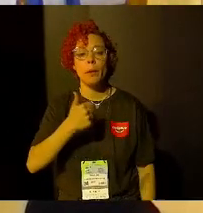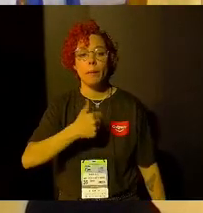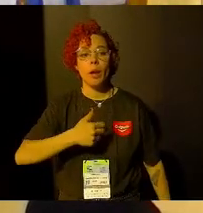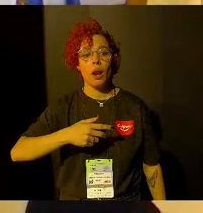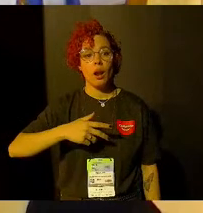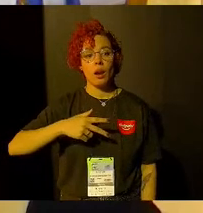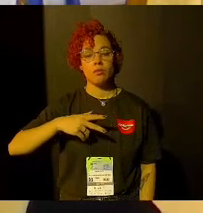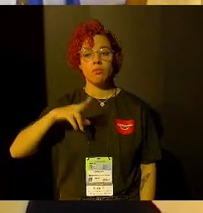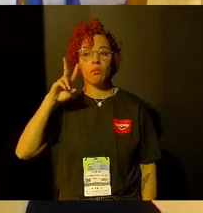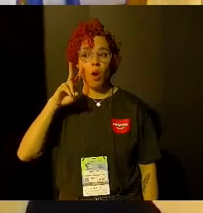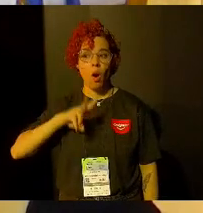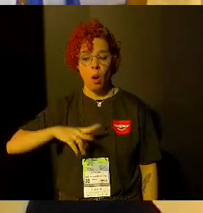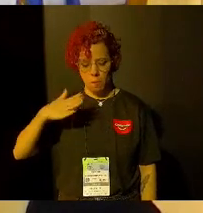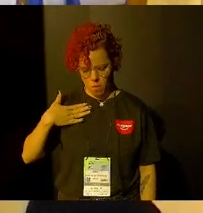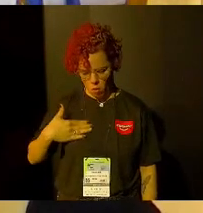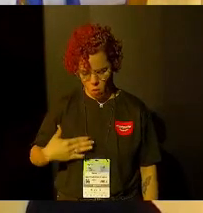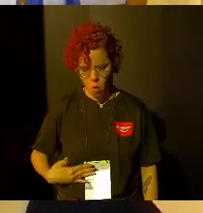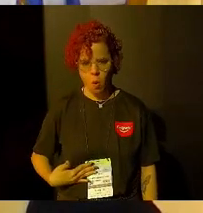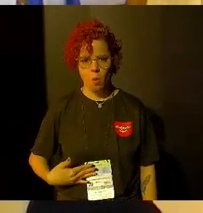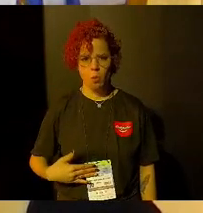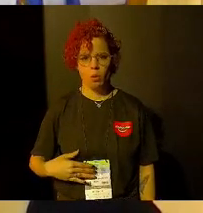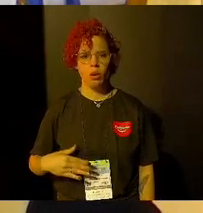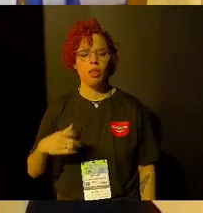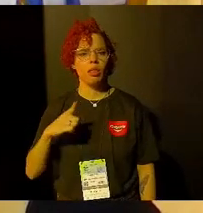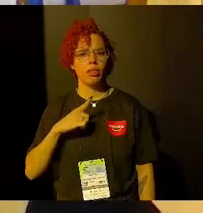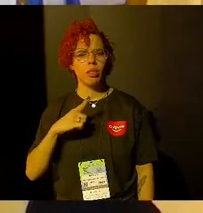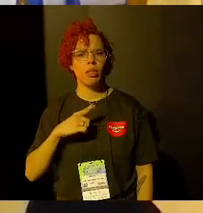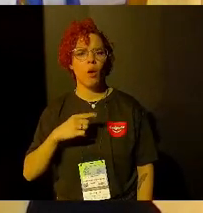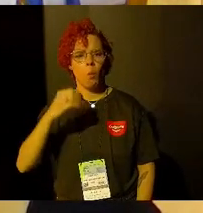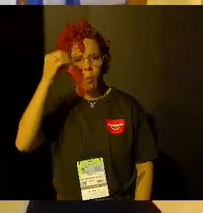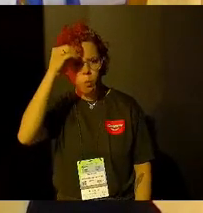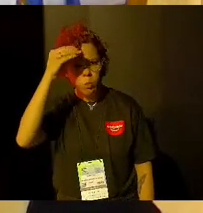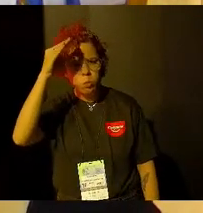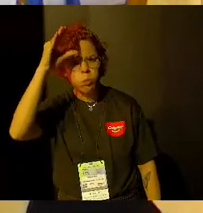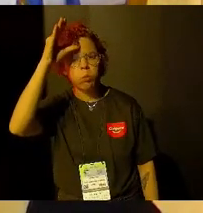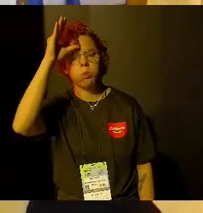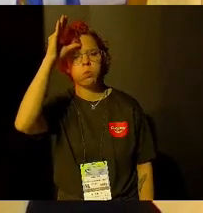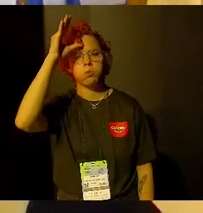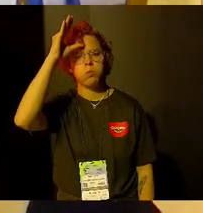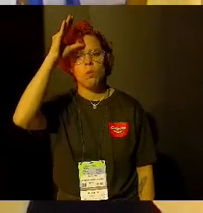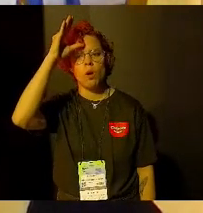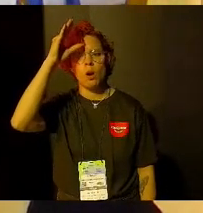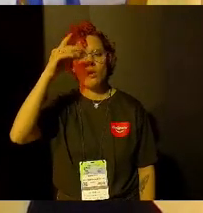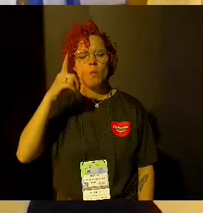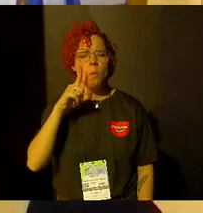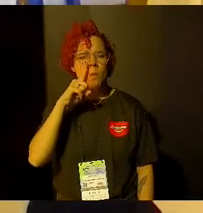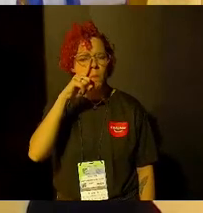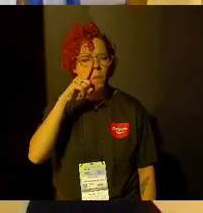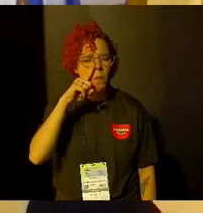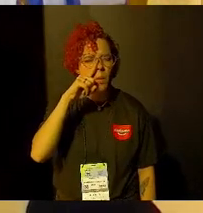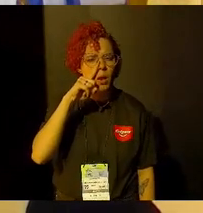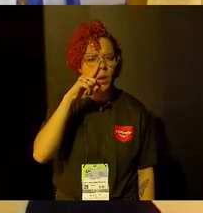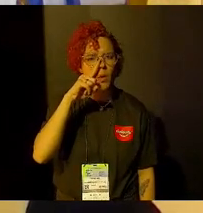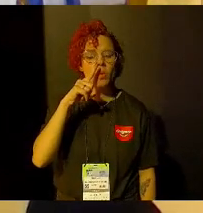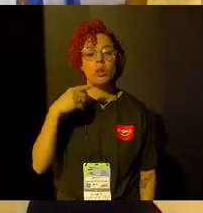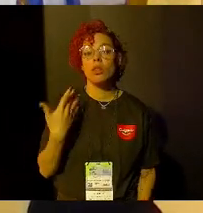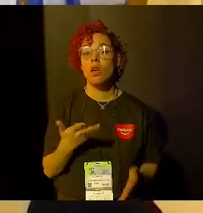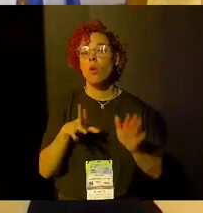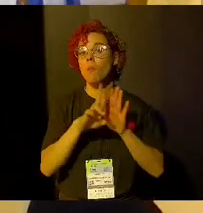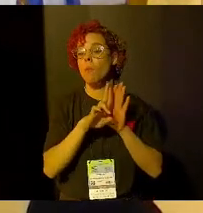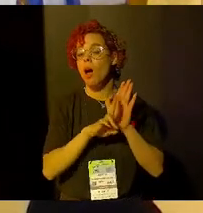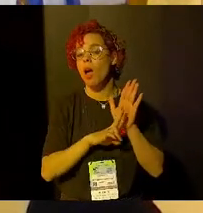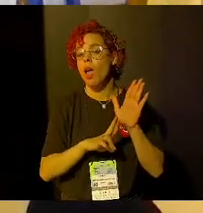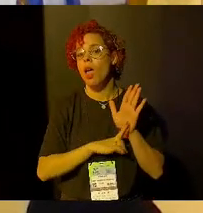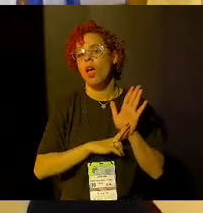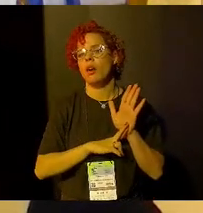não diz que é um corpo lotado de conhecimento Além disso é um corpo tipo perigoso então é uma regra que eu botei